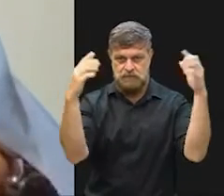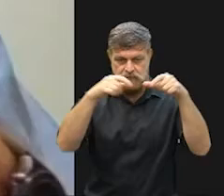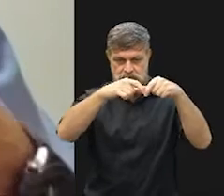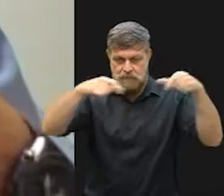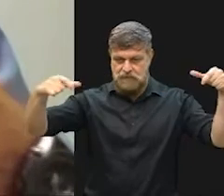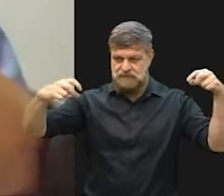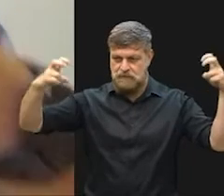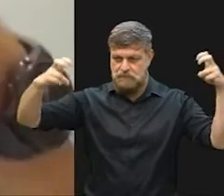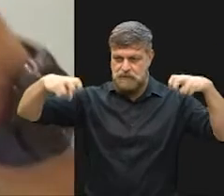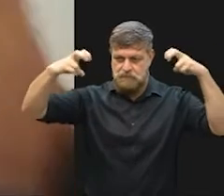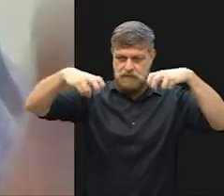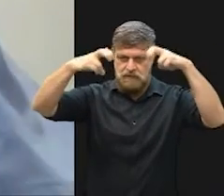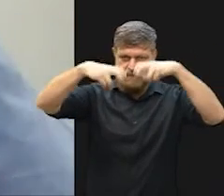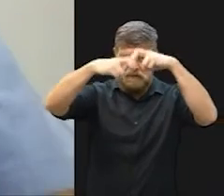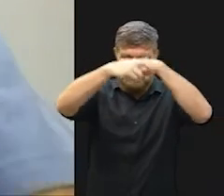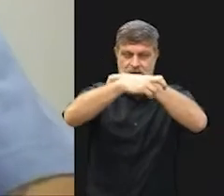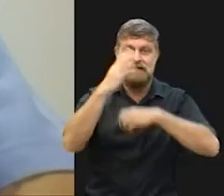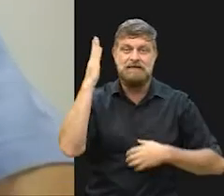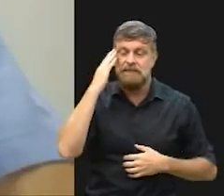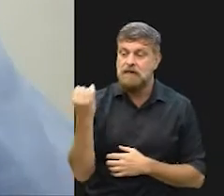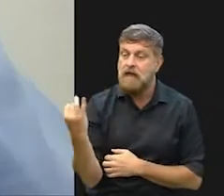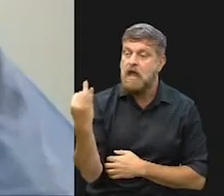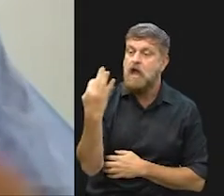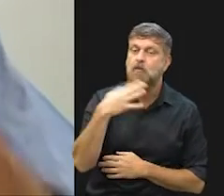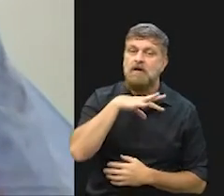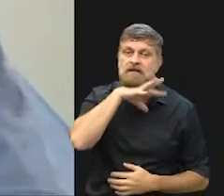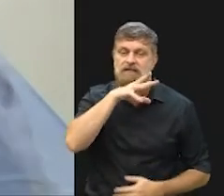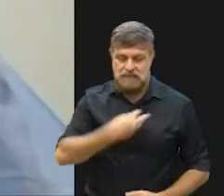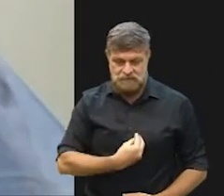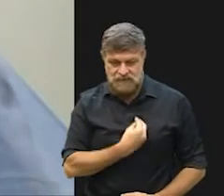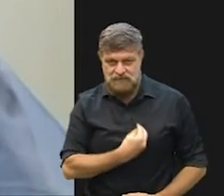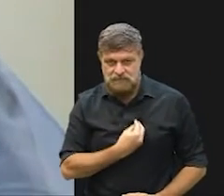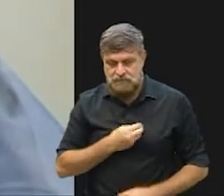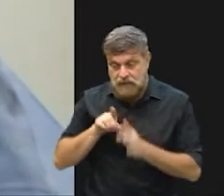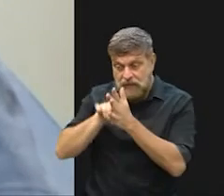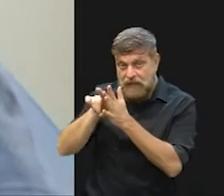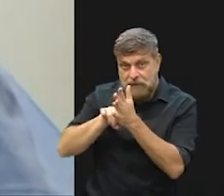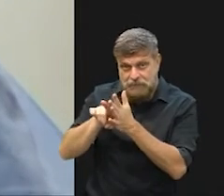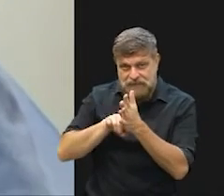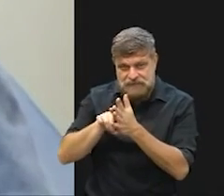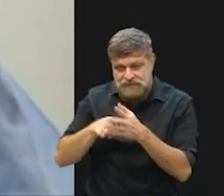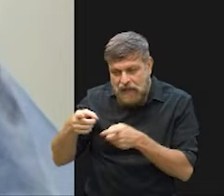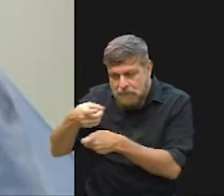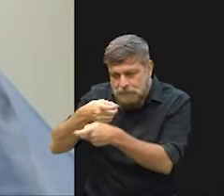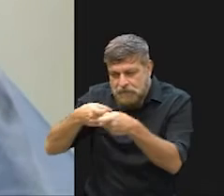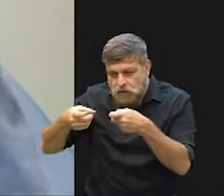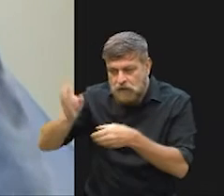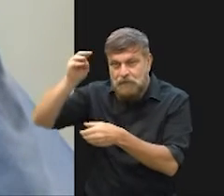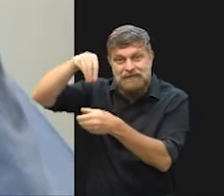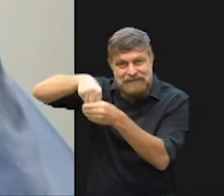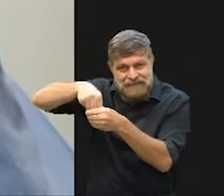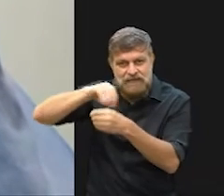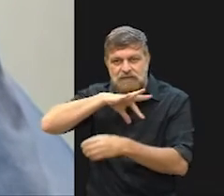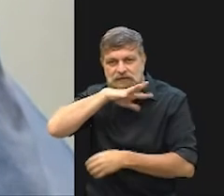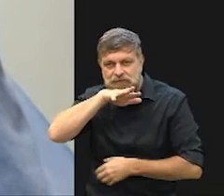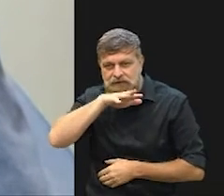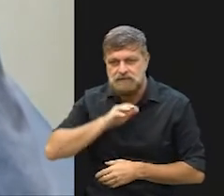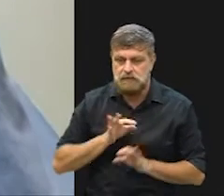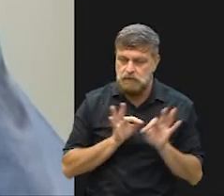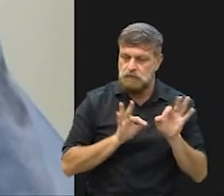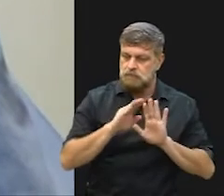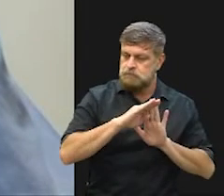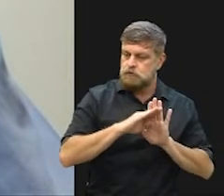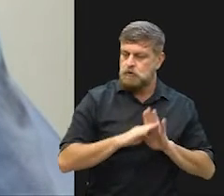Nós estamos estudando a fauna, fazendo levantamento da fauna e vendo os micro-organismos associados. Tudo isso faz parte de um grande